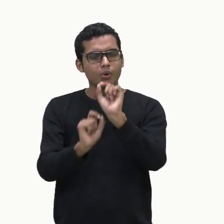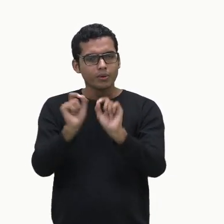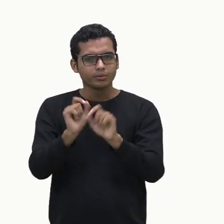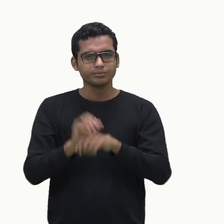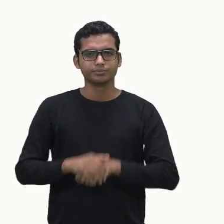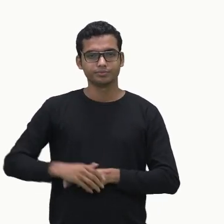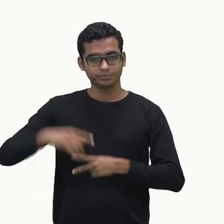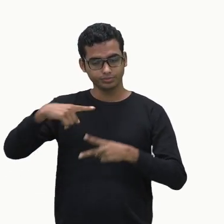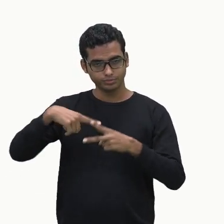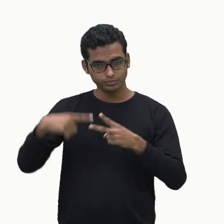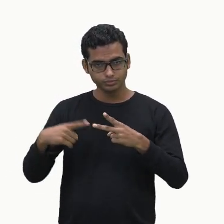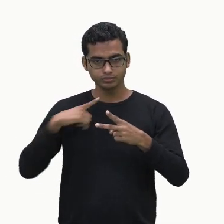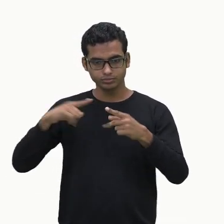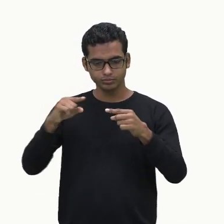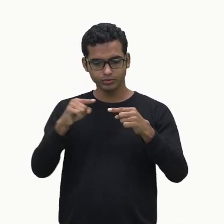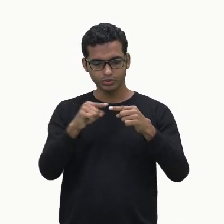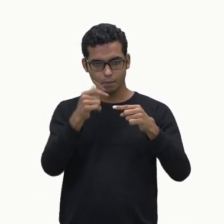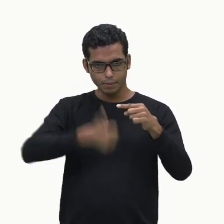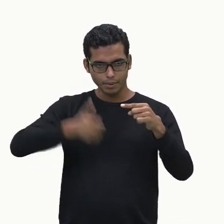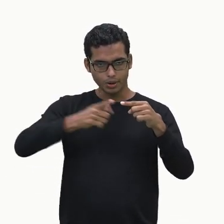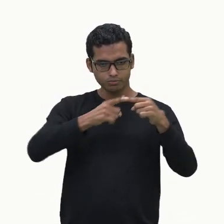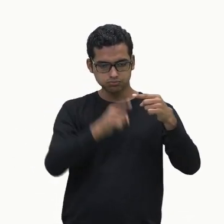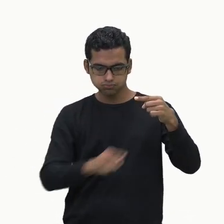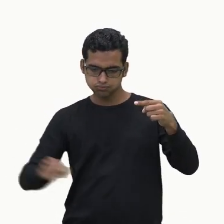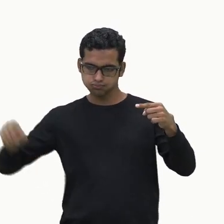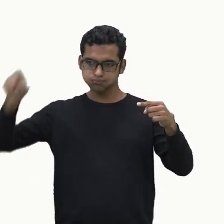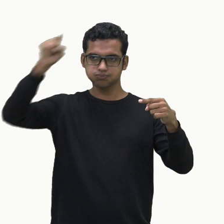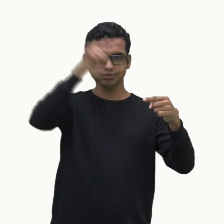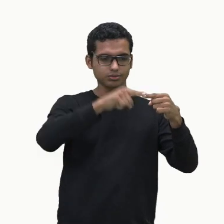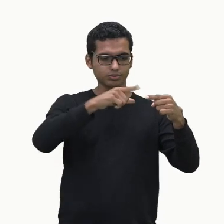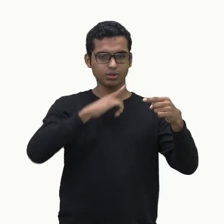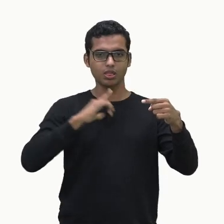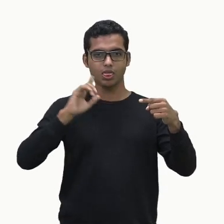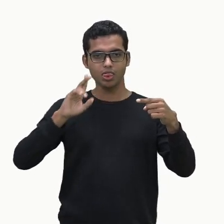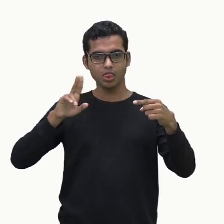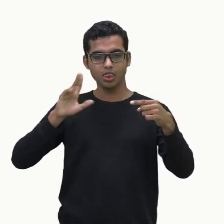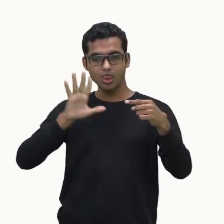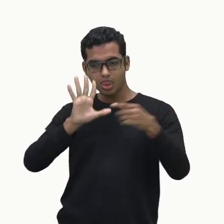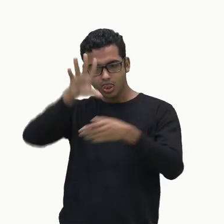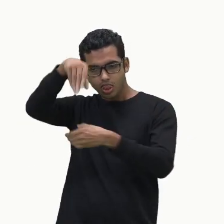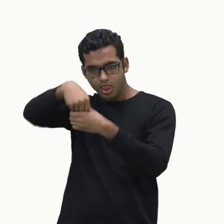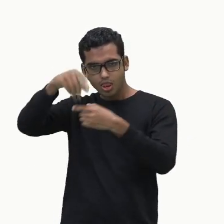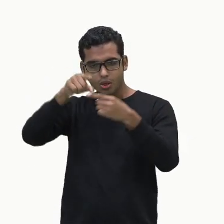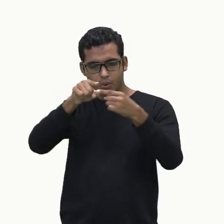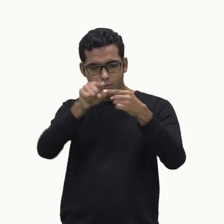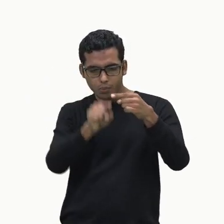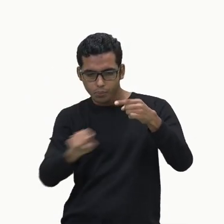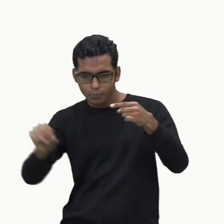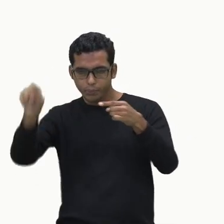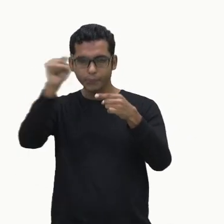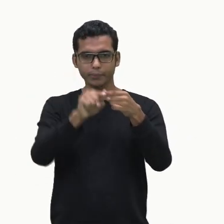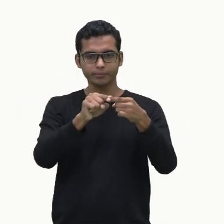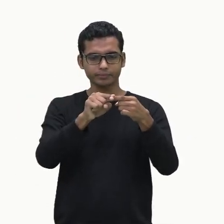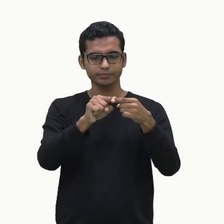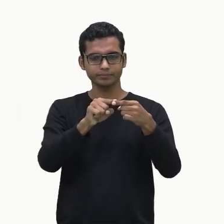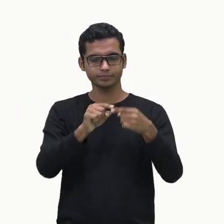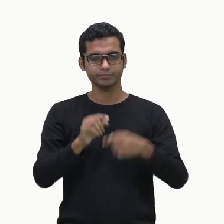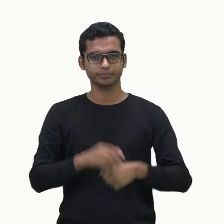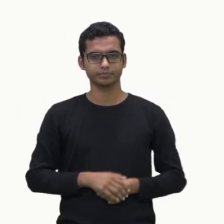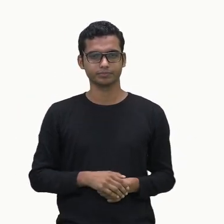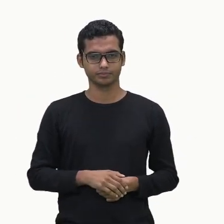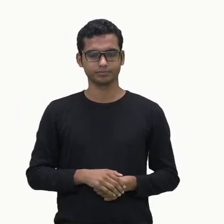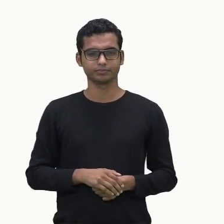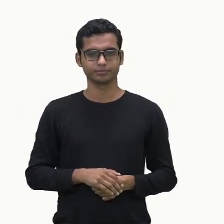duas circunferências, que a gente chama de concêntricas, quando os centros